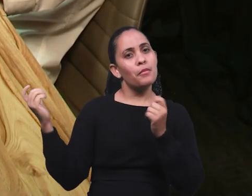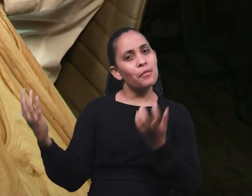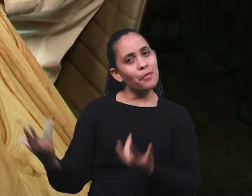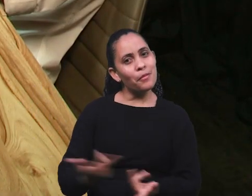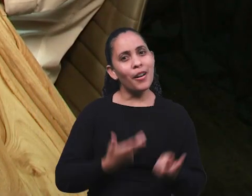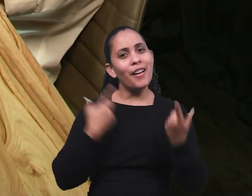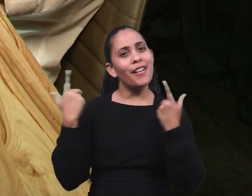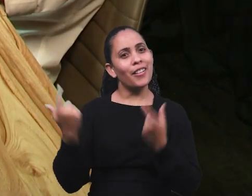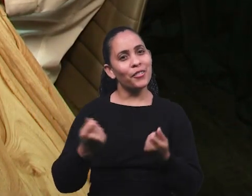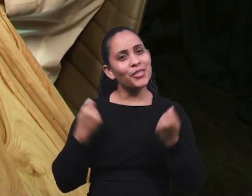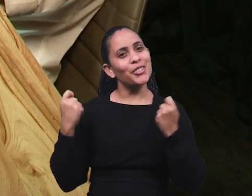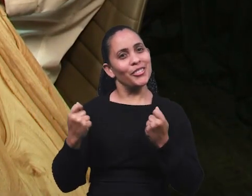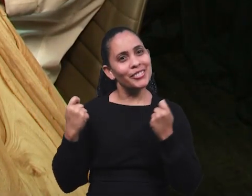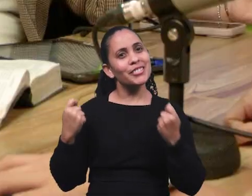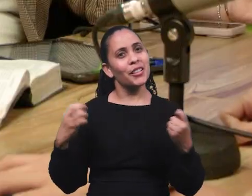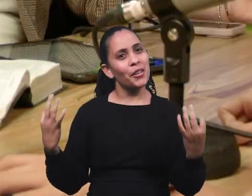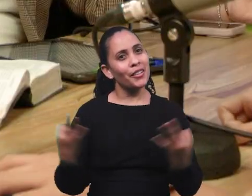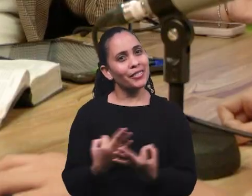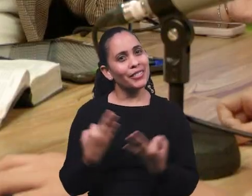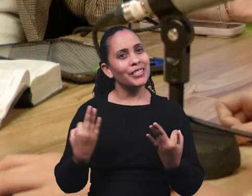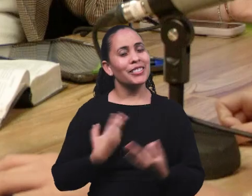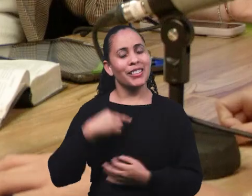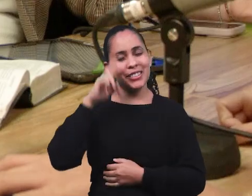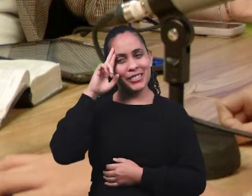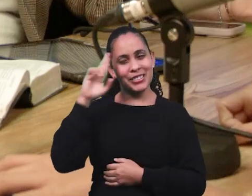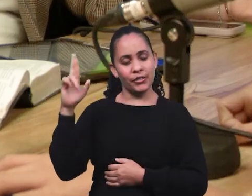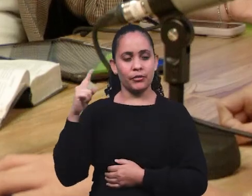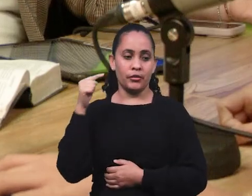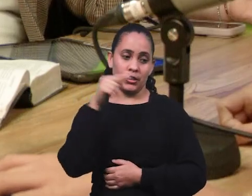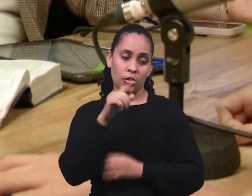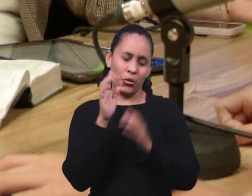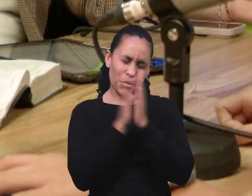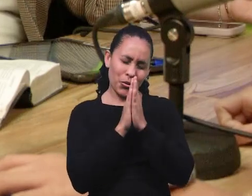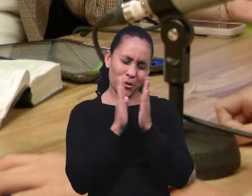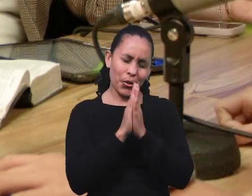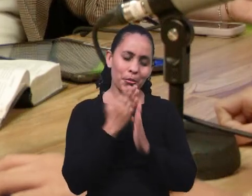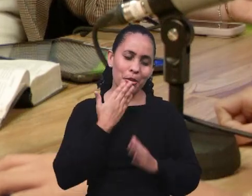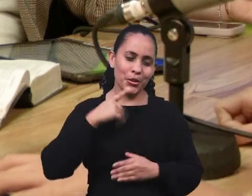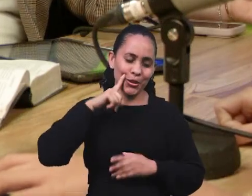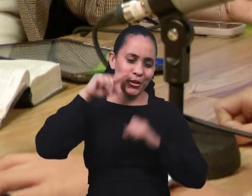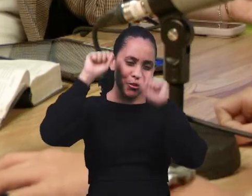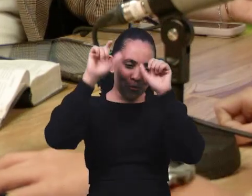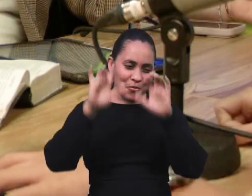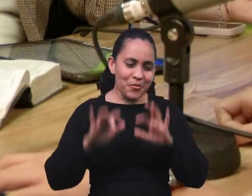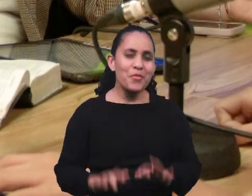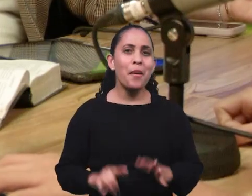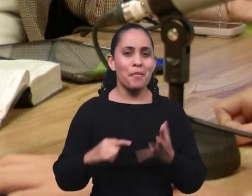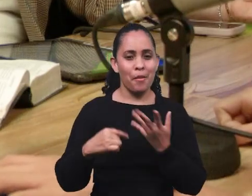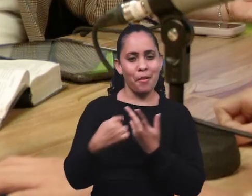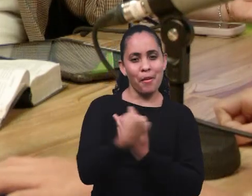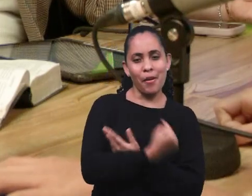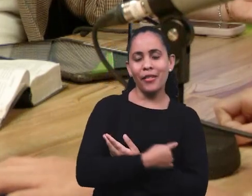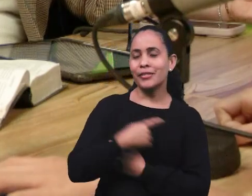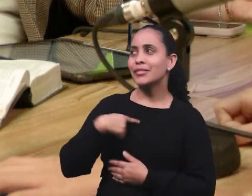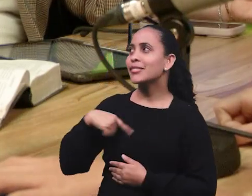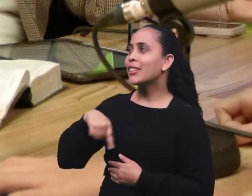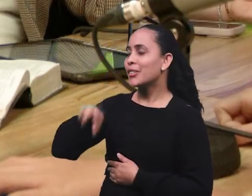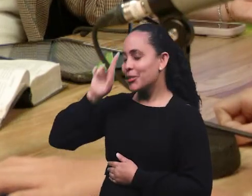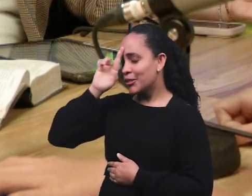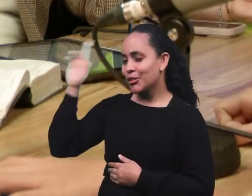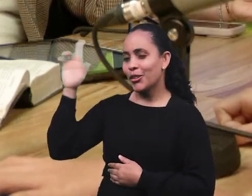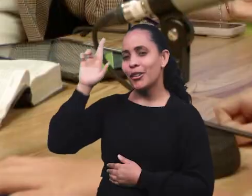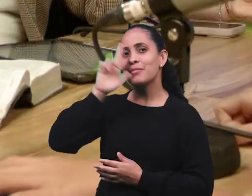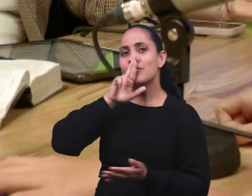a Deus. O Então, Senhor a sua oração, ouvindo. verdade, o Senhor ouvindo. Você já foi na frente, orou e colocou aquela situação diante do Senhor, e